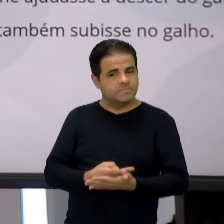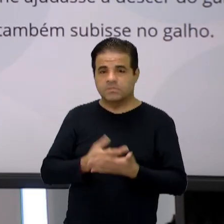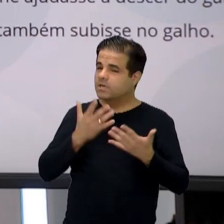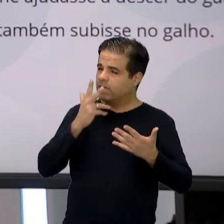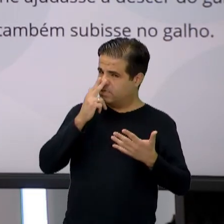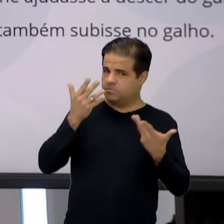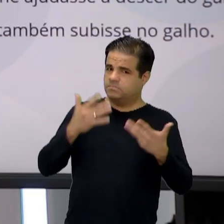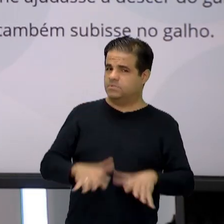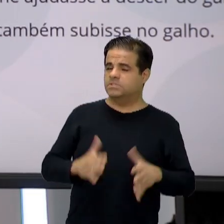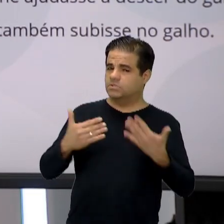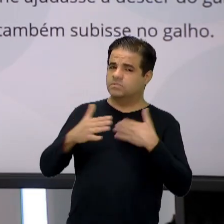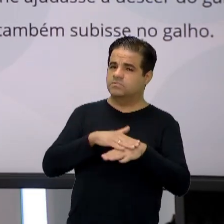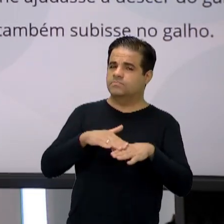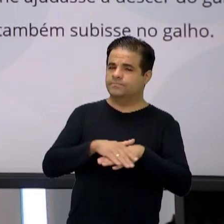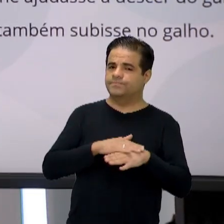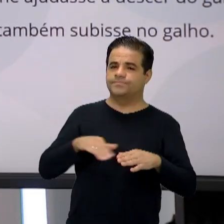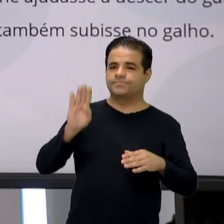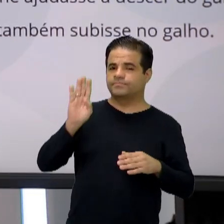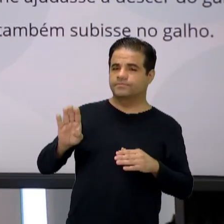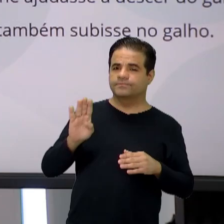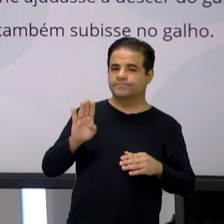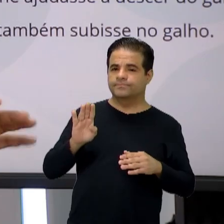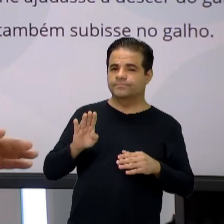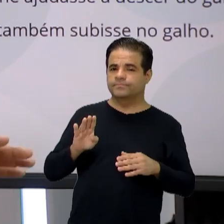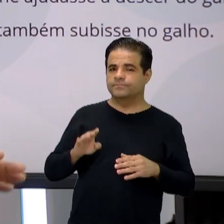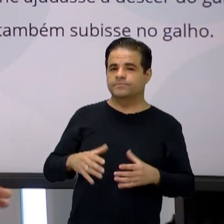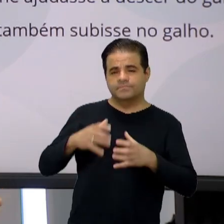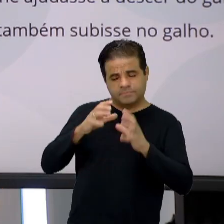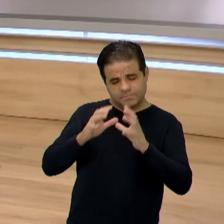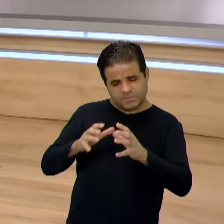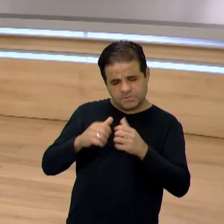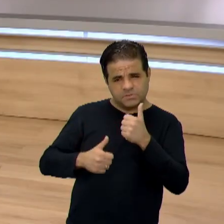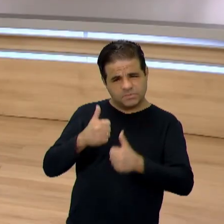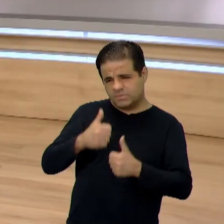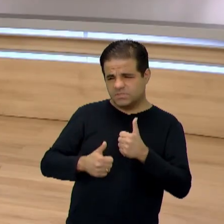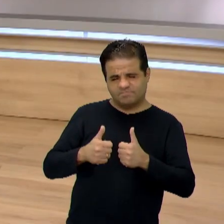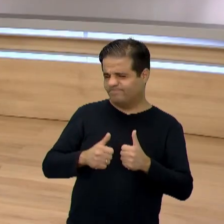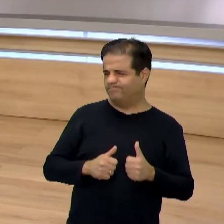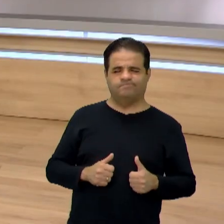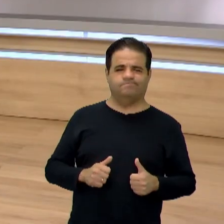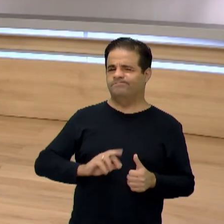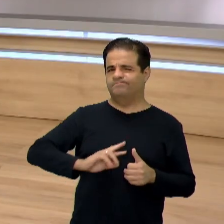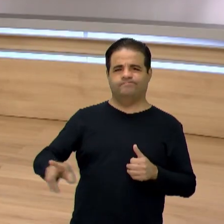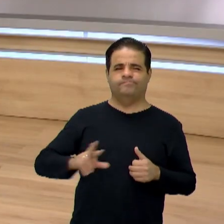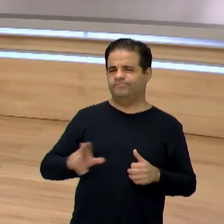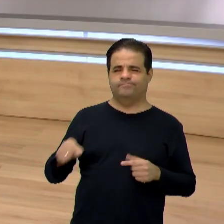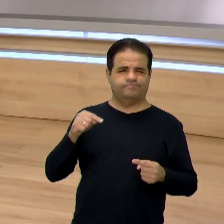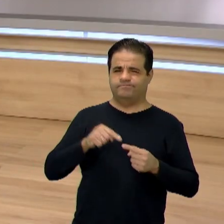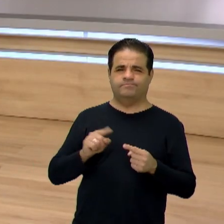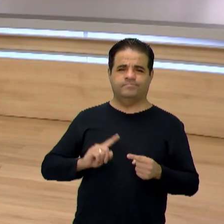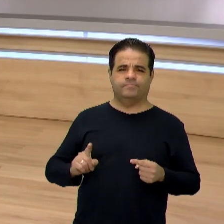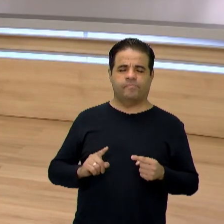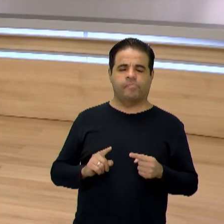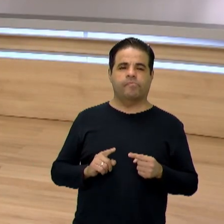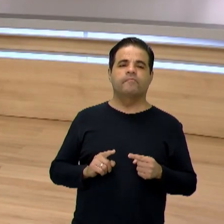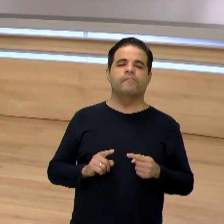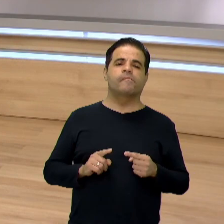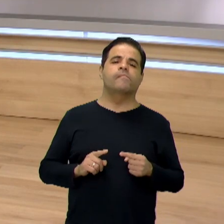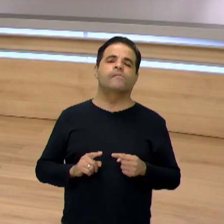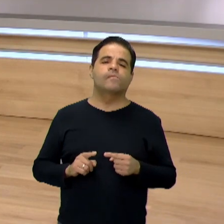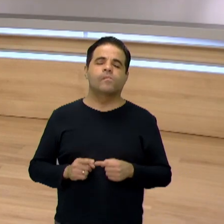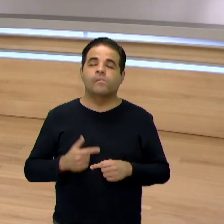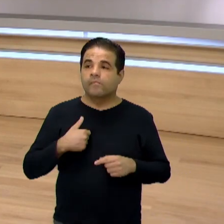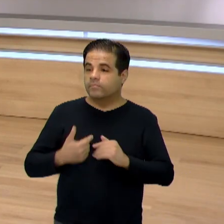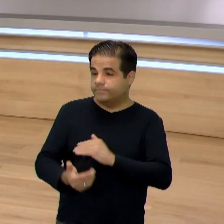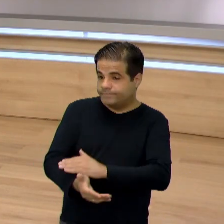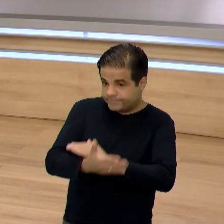queria ficar conversando. A B, Zé Lelé jogasse futebol, com certeza não, né? Com certeza não. Porque não faz o menor sentido. A C, Zé Lelé